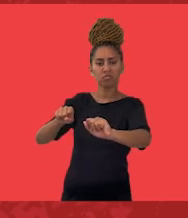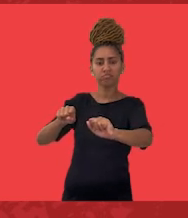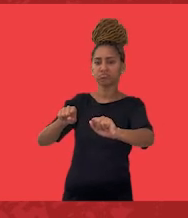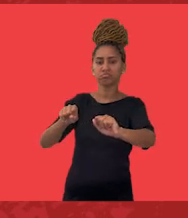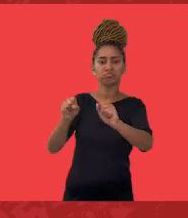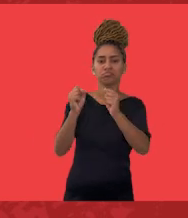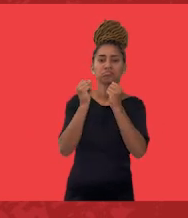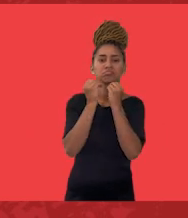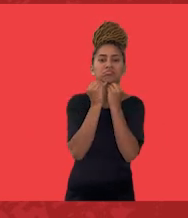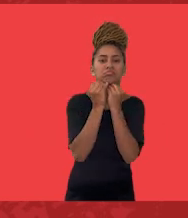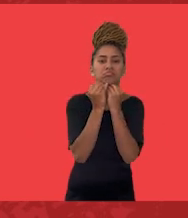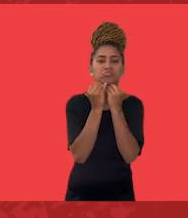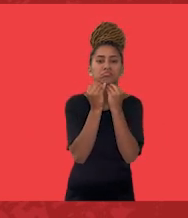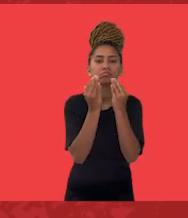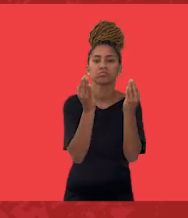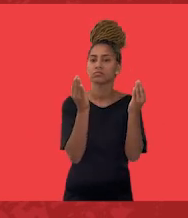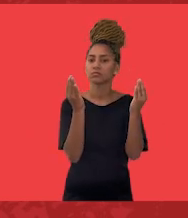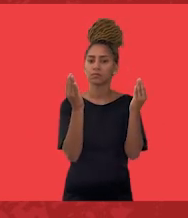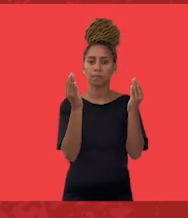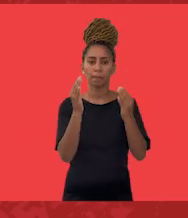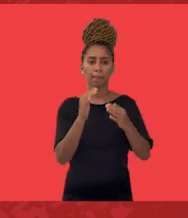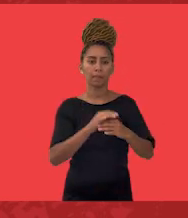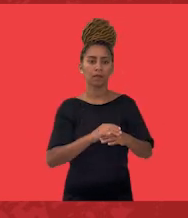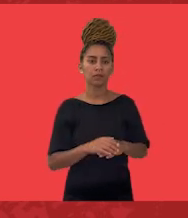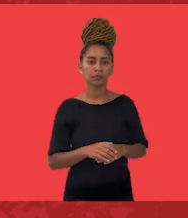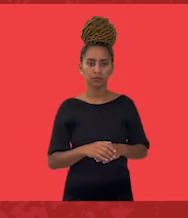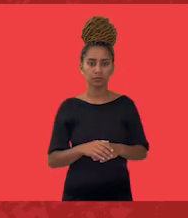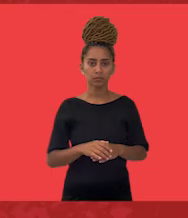e efeitos especiais.